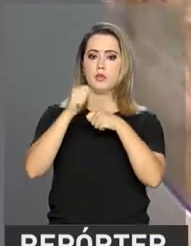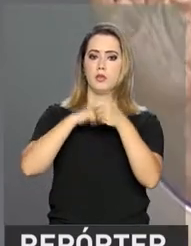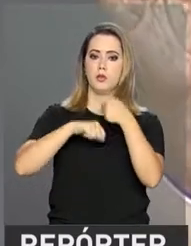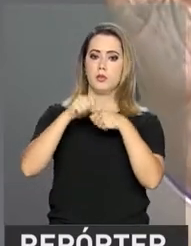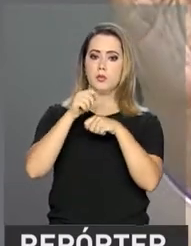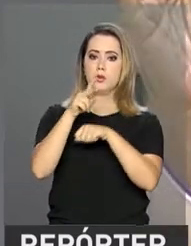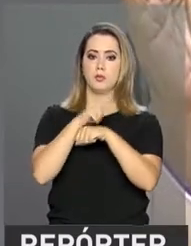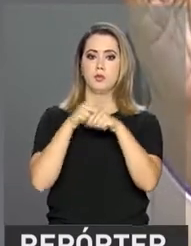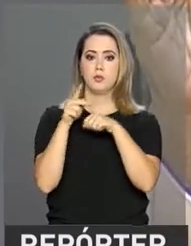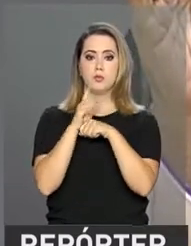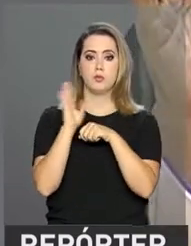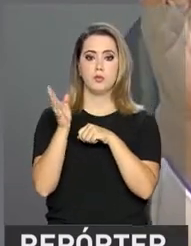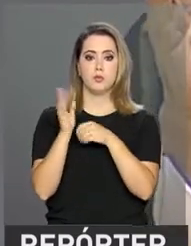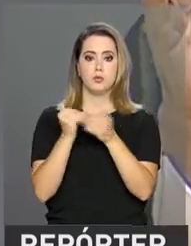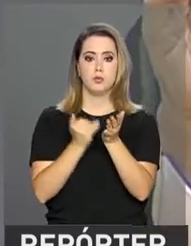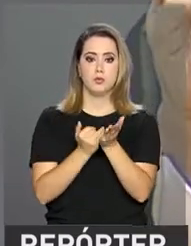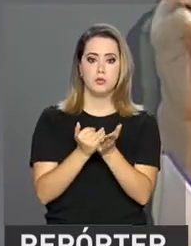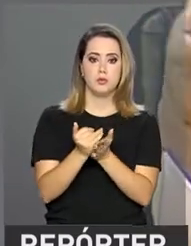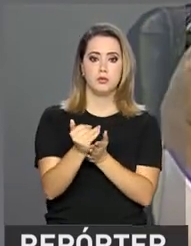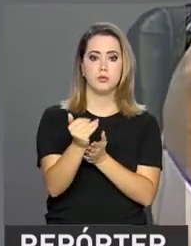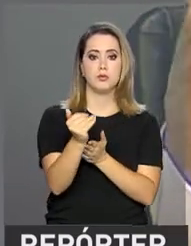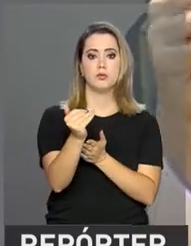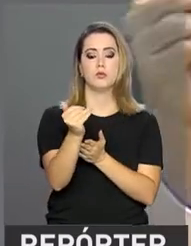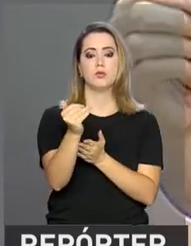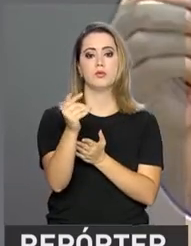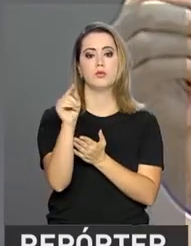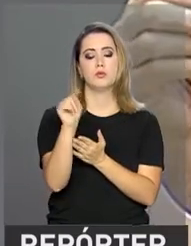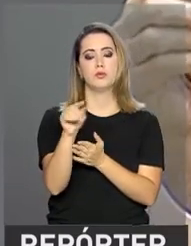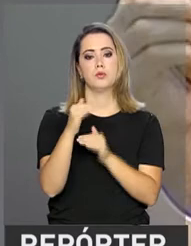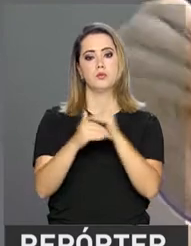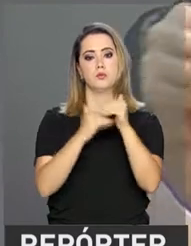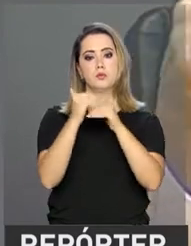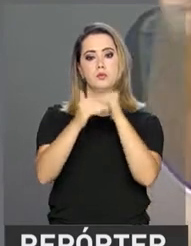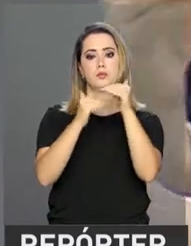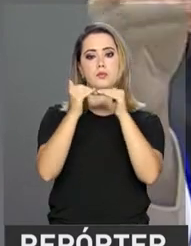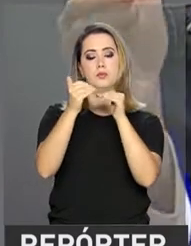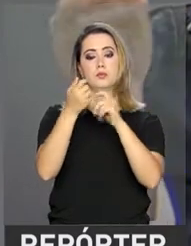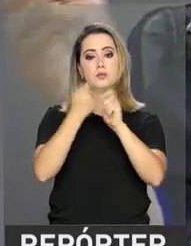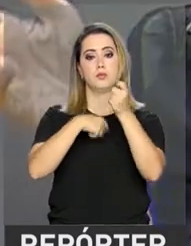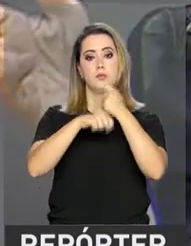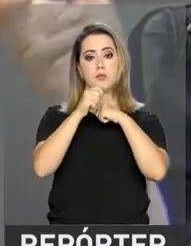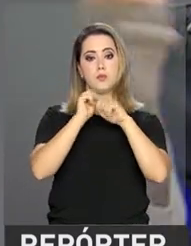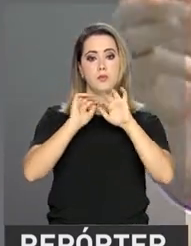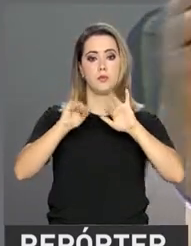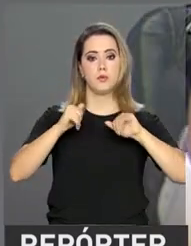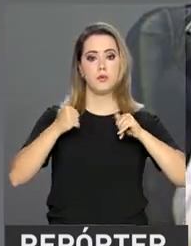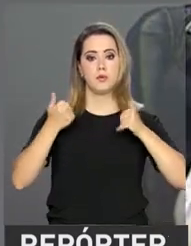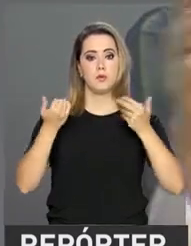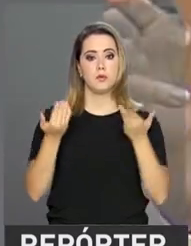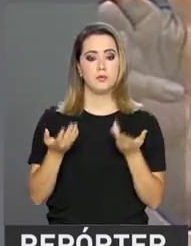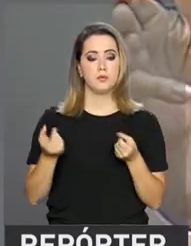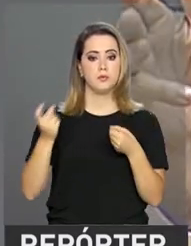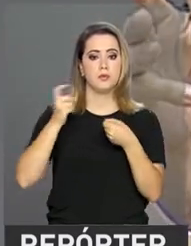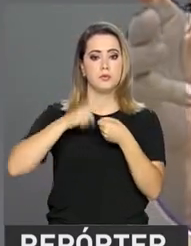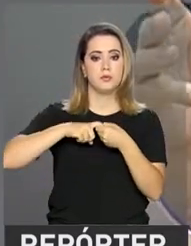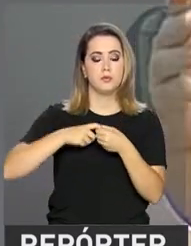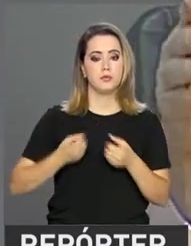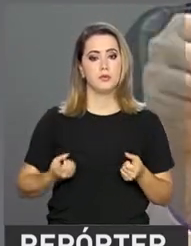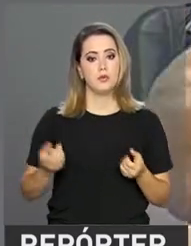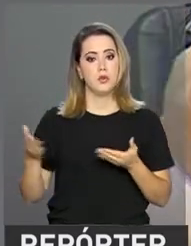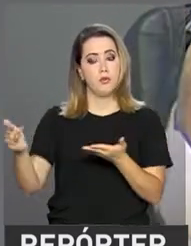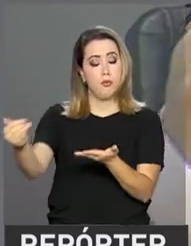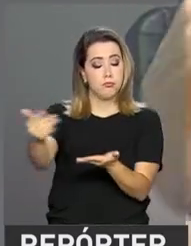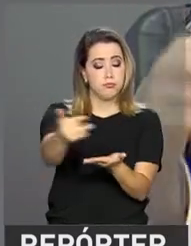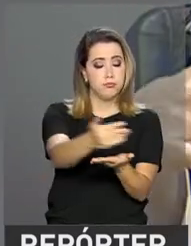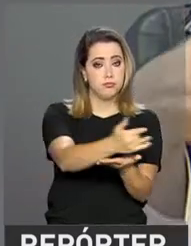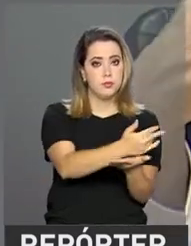país já em curso e o crescimento da economia e consequente recuperação da receita do